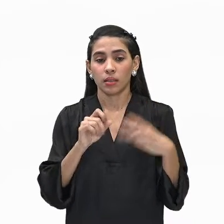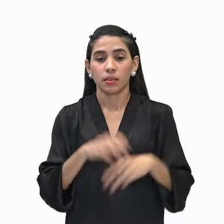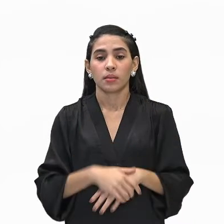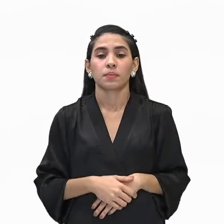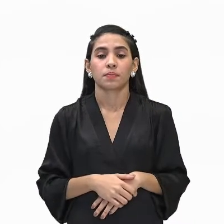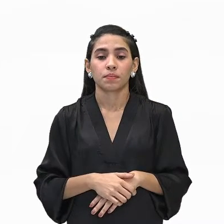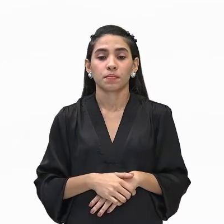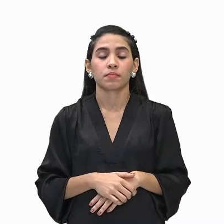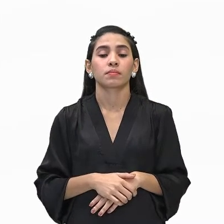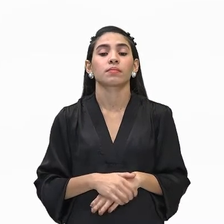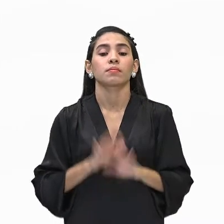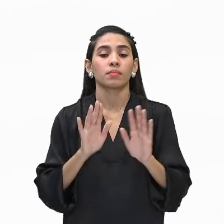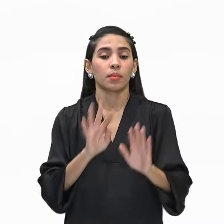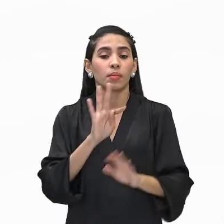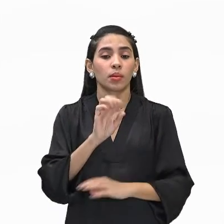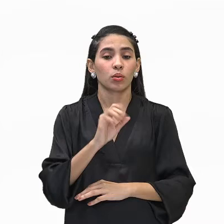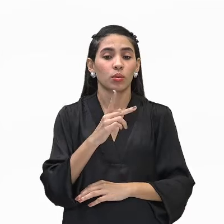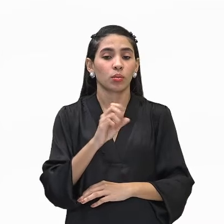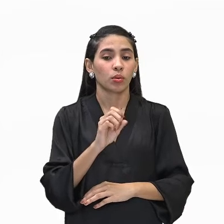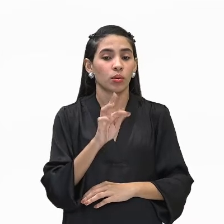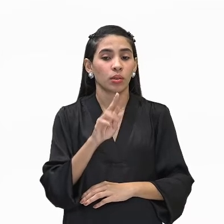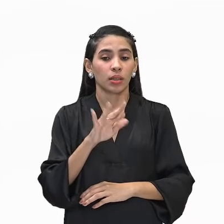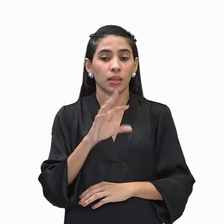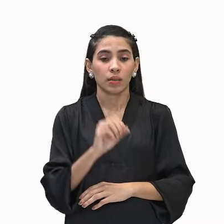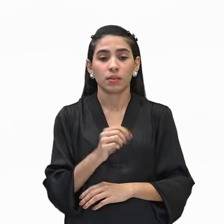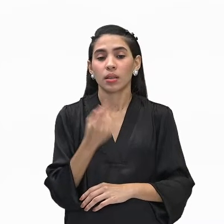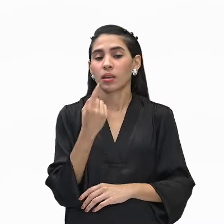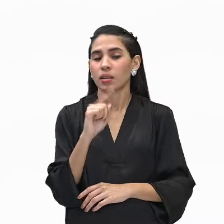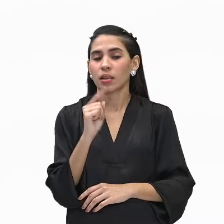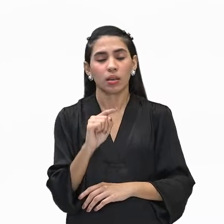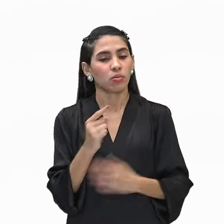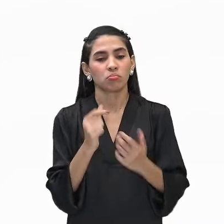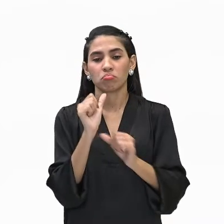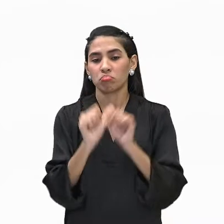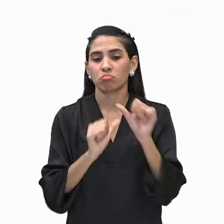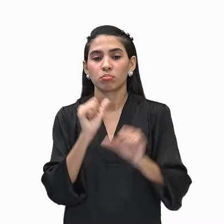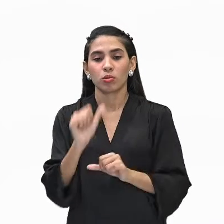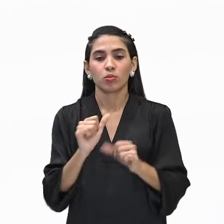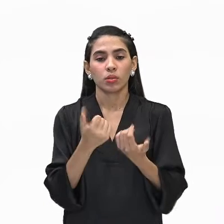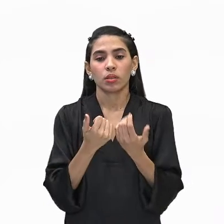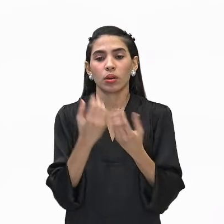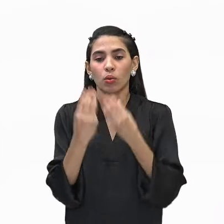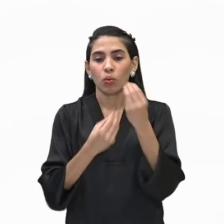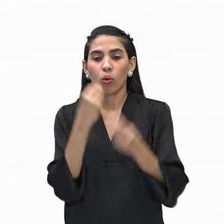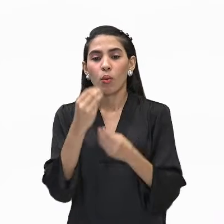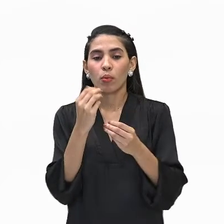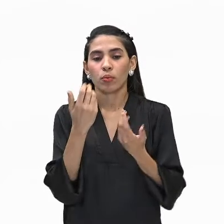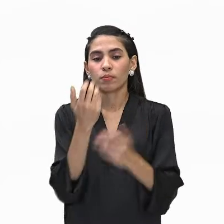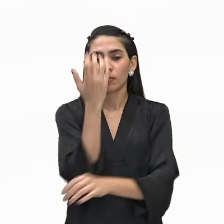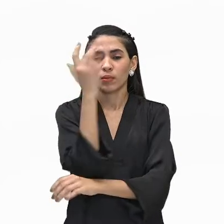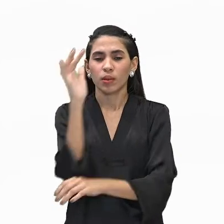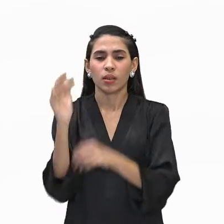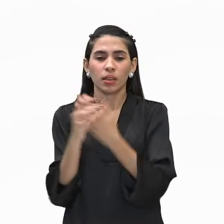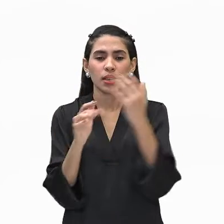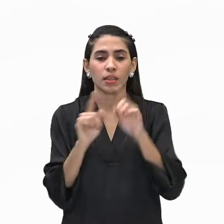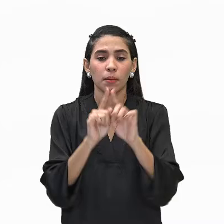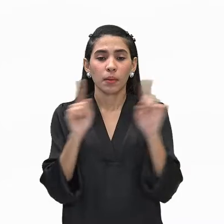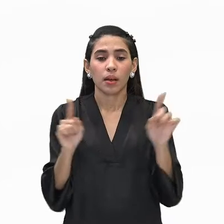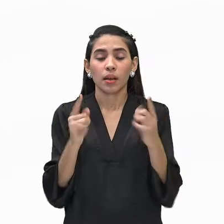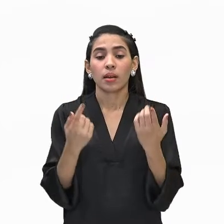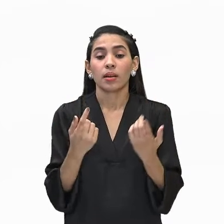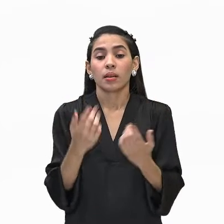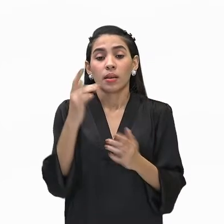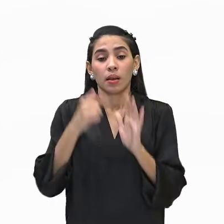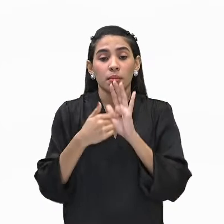A topografia não provoca modificações profundas na fisionomia da floresta, que apresenta 3 estratos